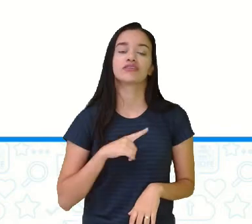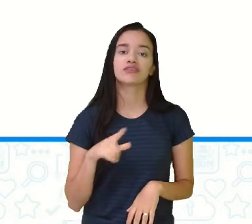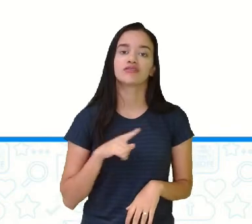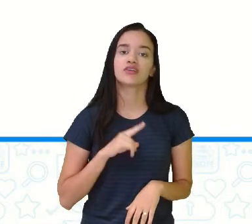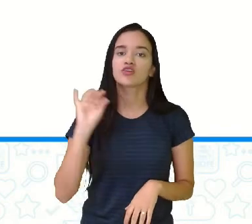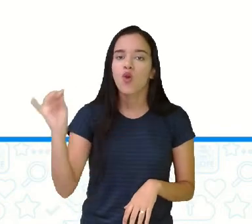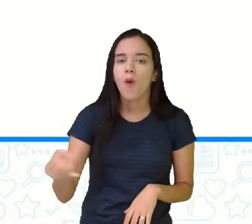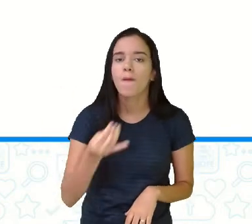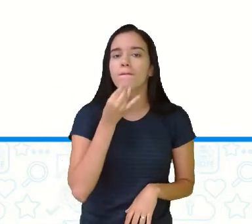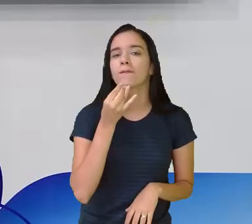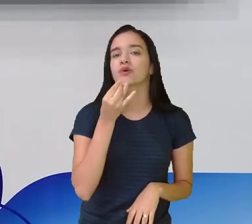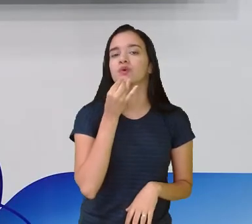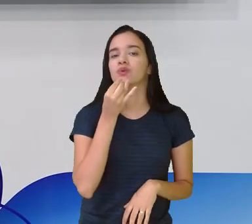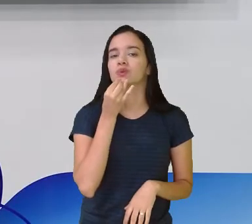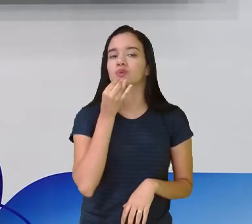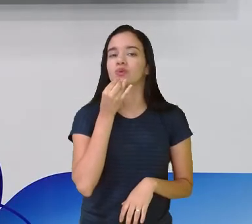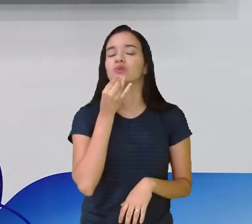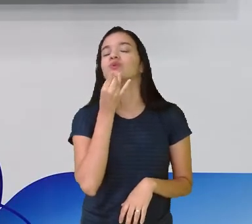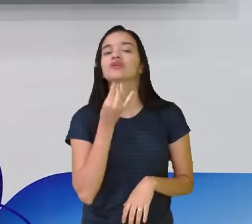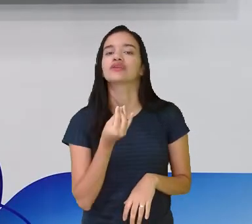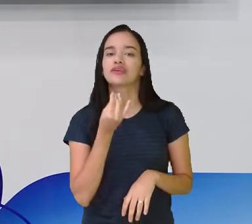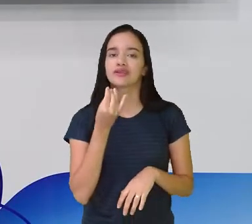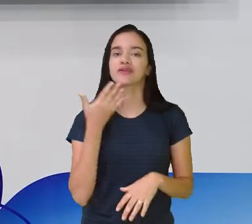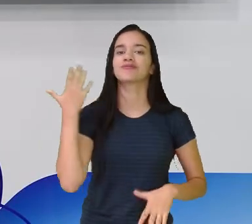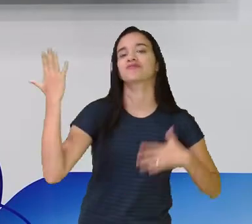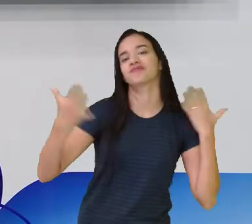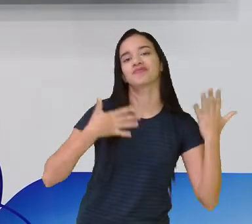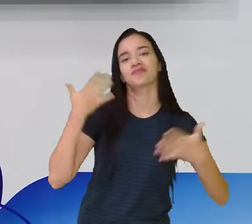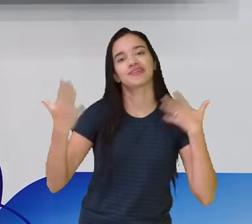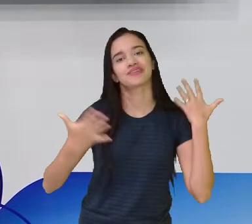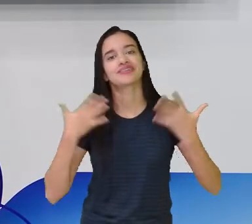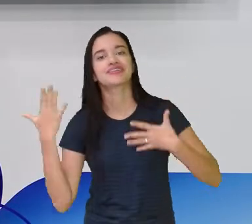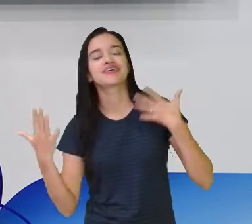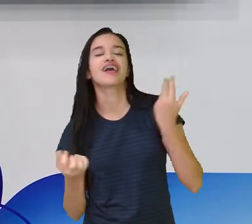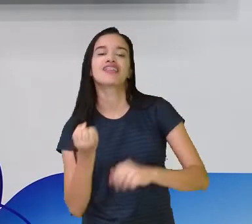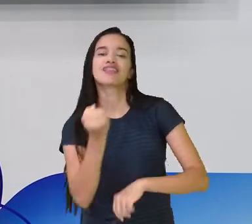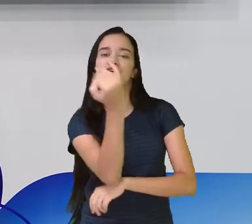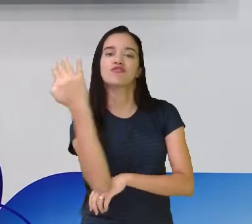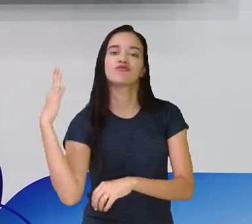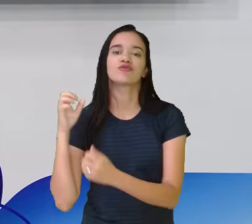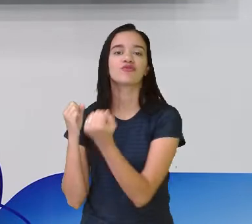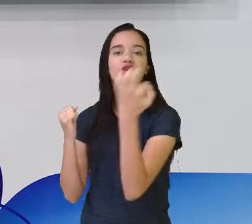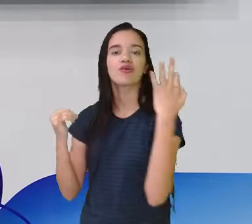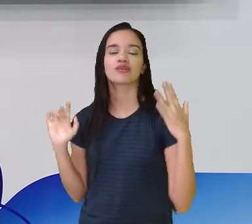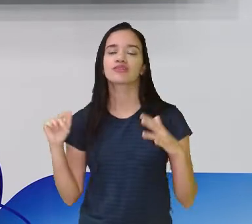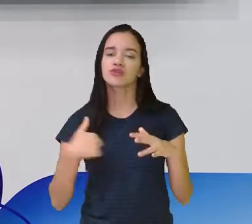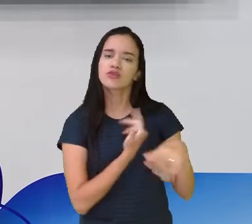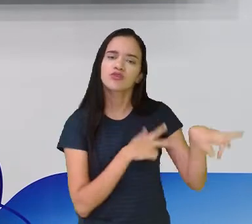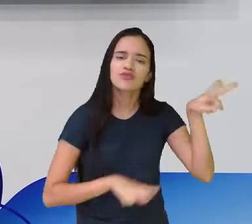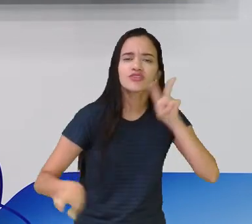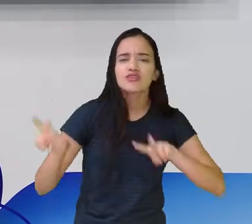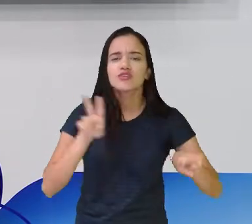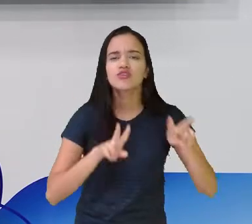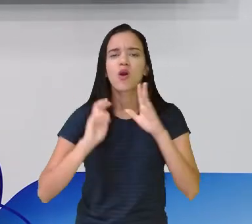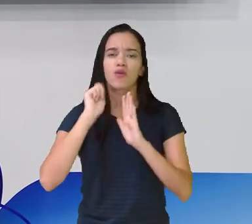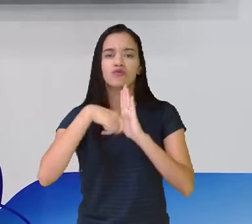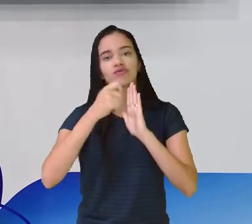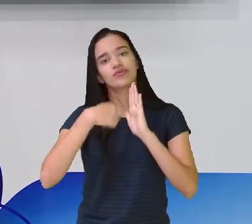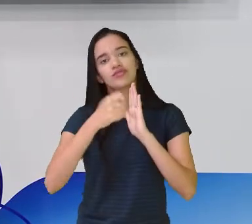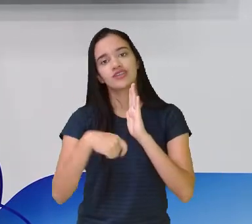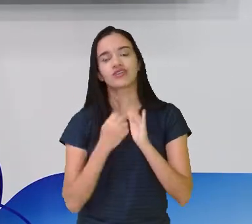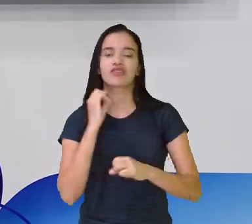a oportunidade de dar um passeio lá na floresta amazônica, né, a gente consegue visualizar vários vídeos na